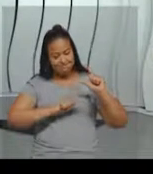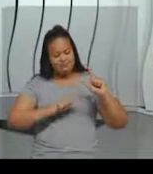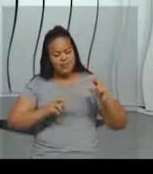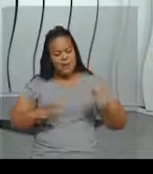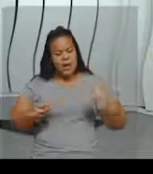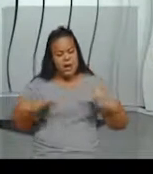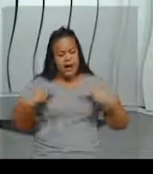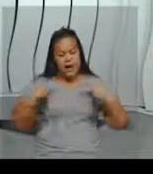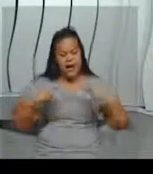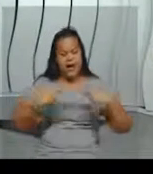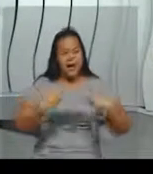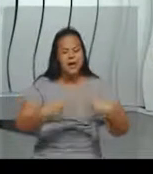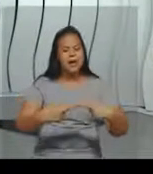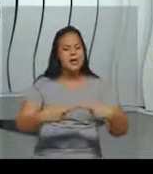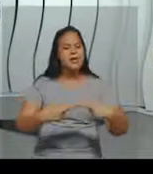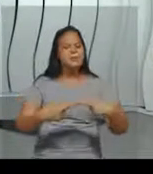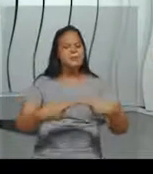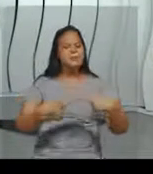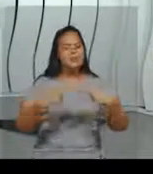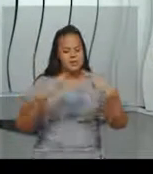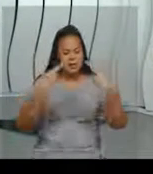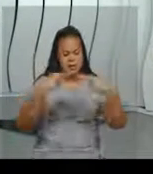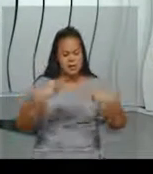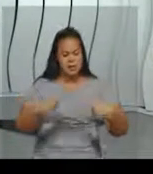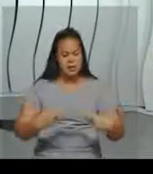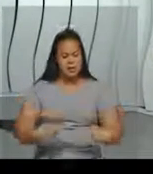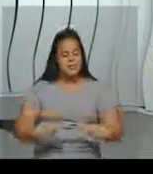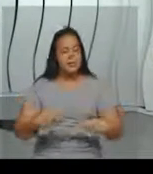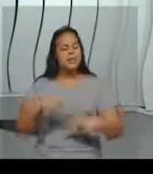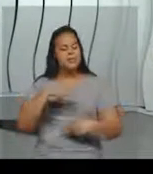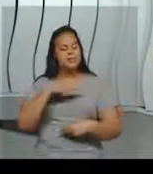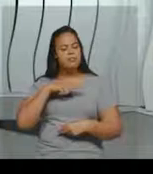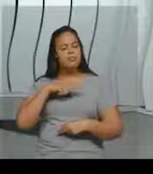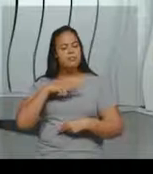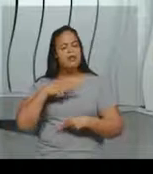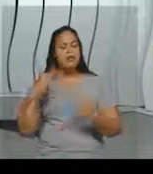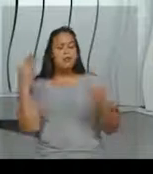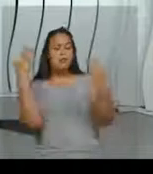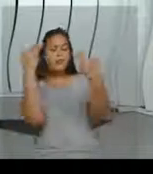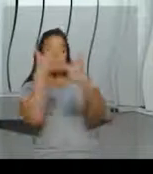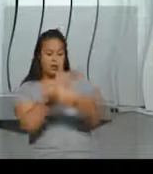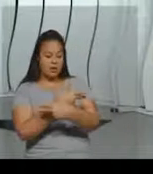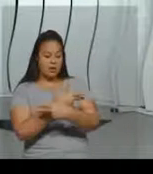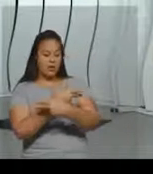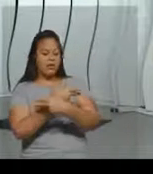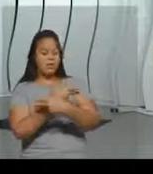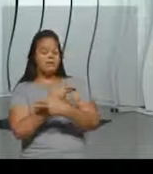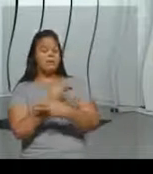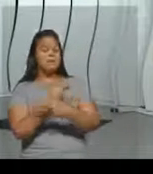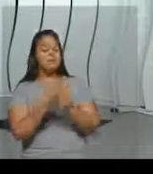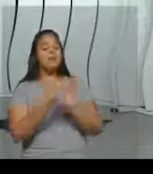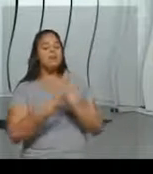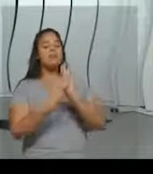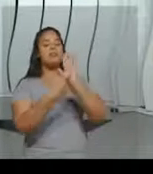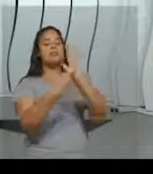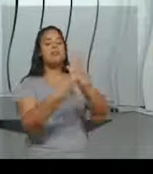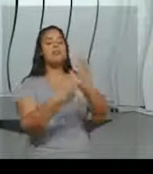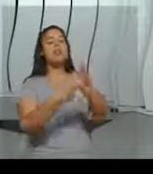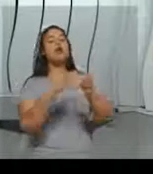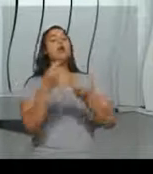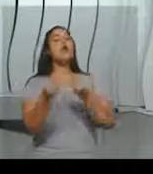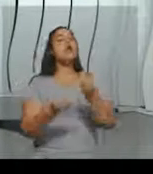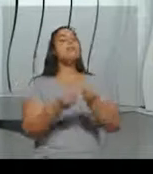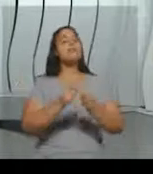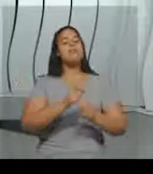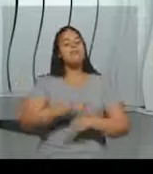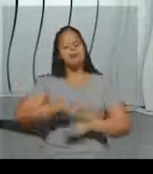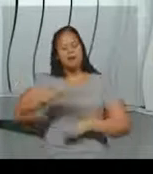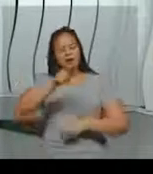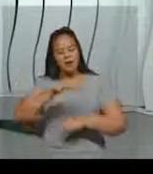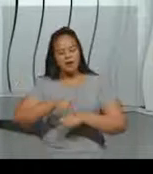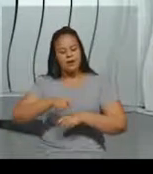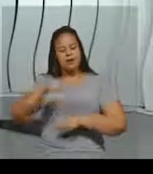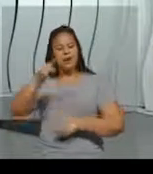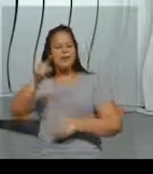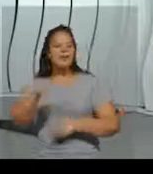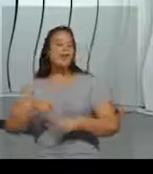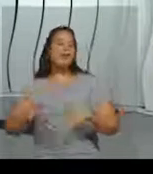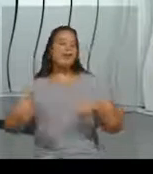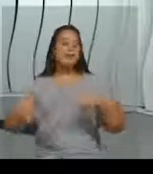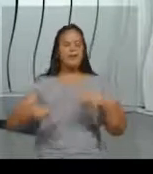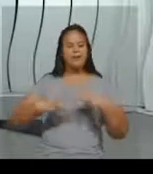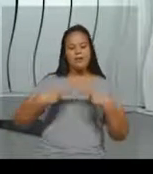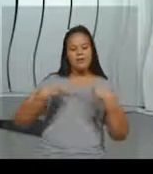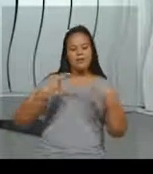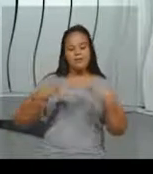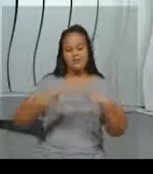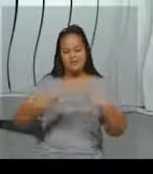rima, ali também no rap isso vai aparecer, mas de uma maneira ritmada, porque a gente vai ter a influência